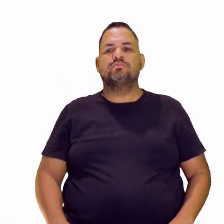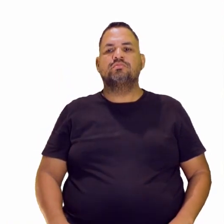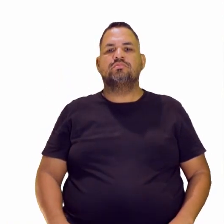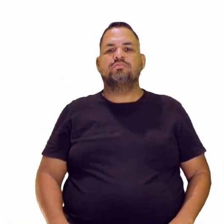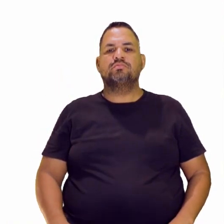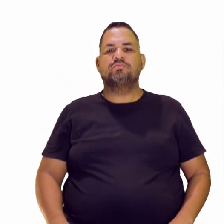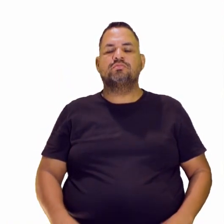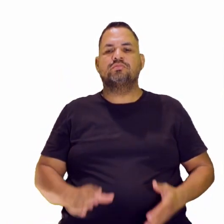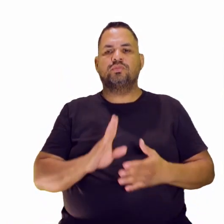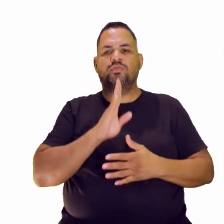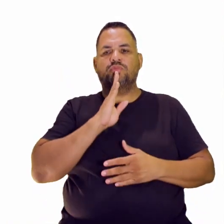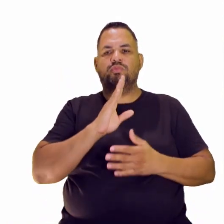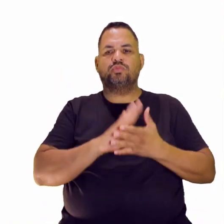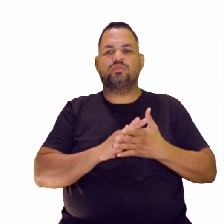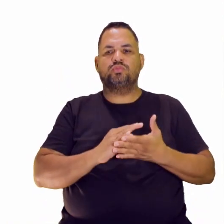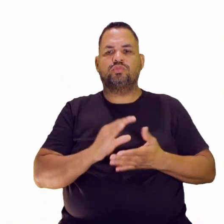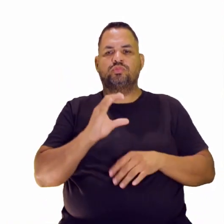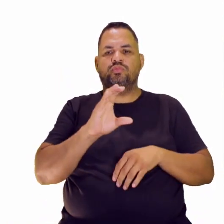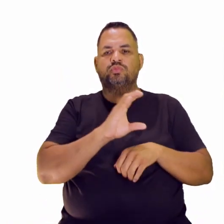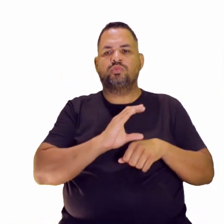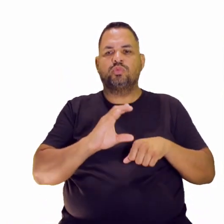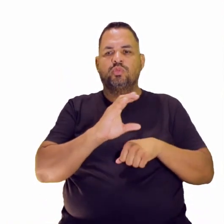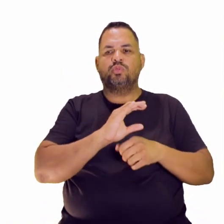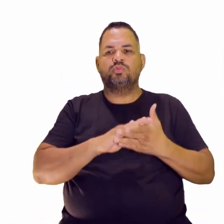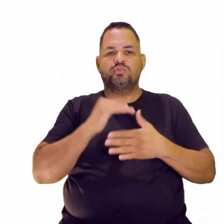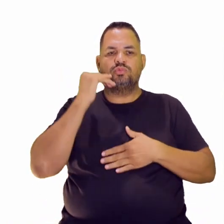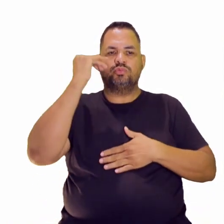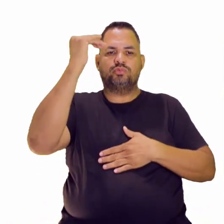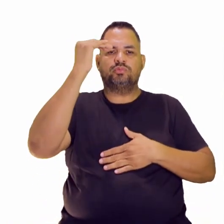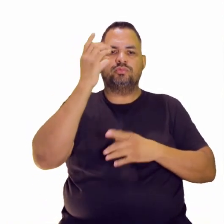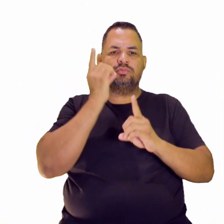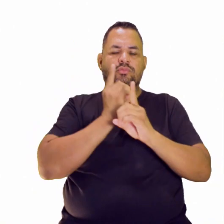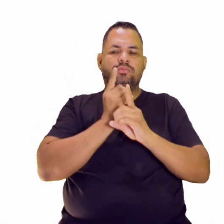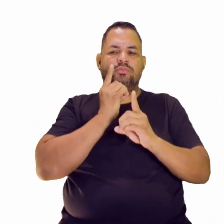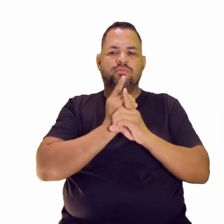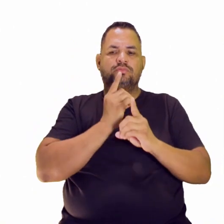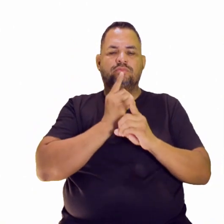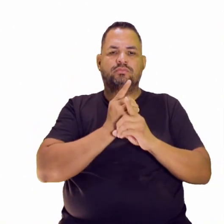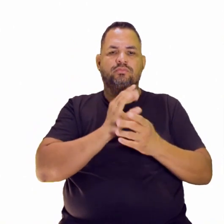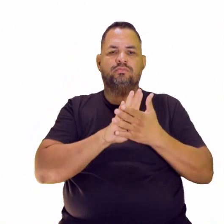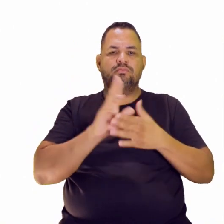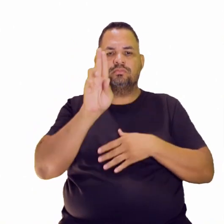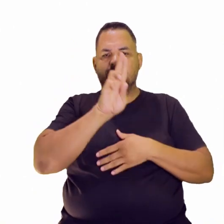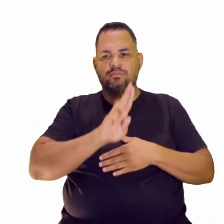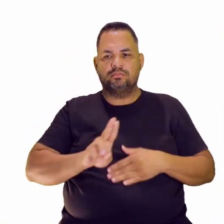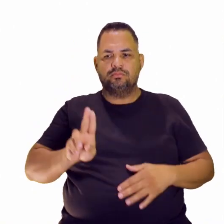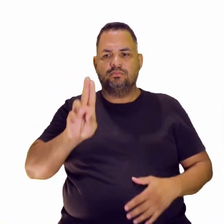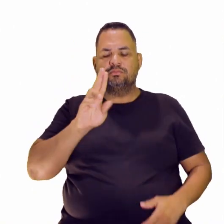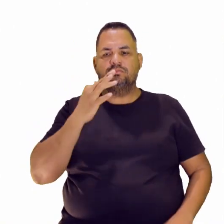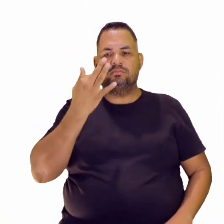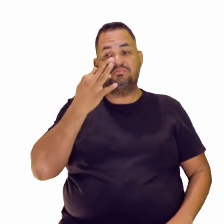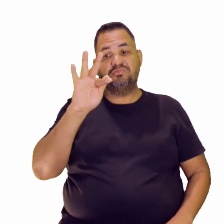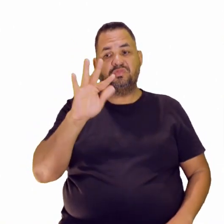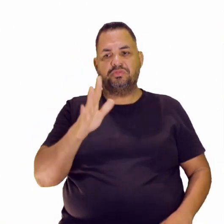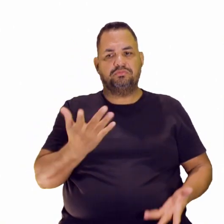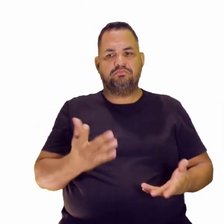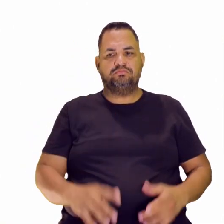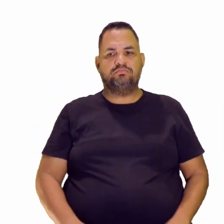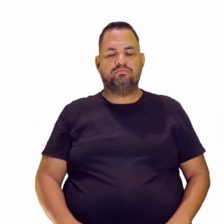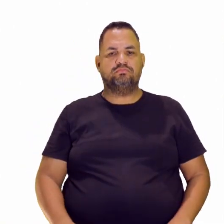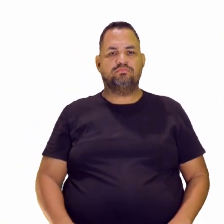ao que conhecemos como os cursos de nível superior que encontramos nas